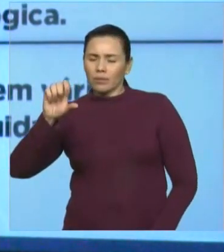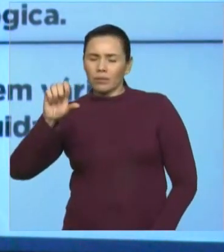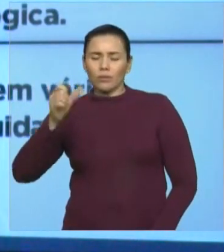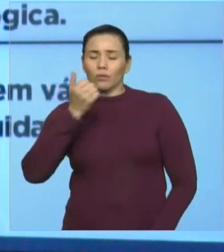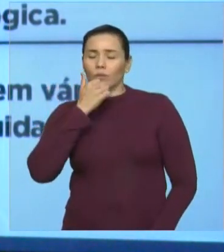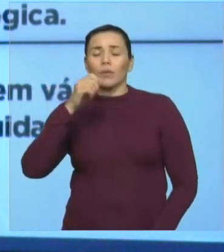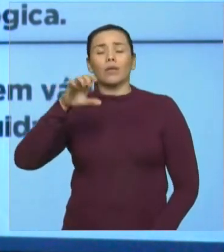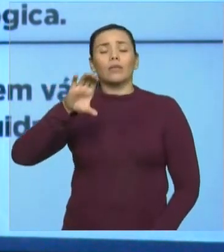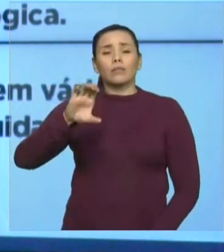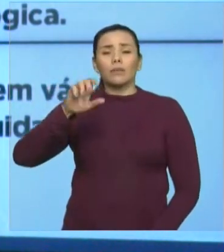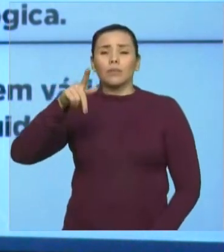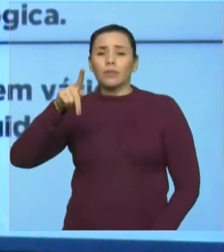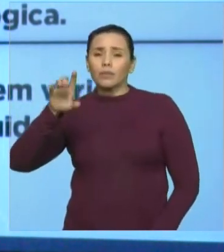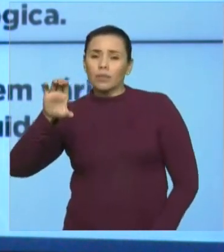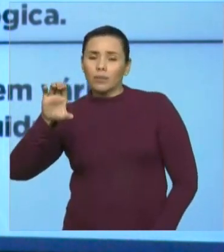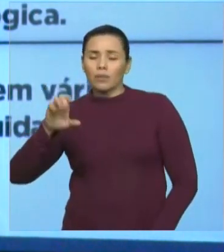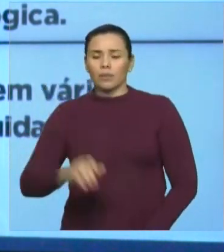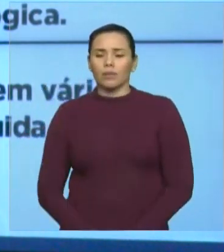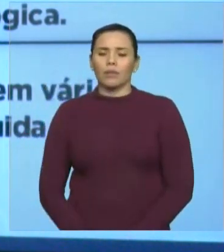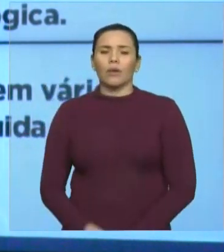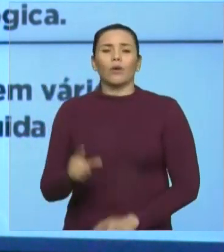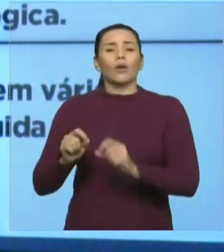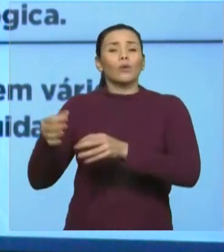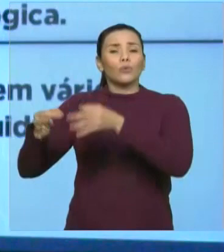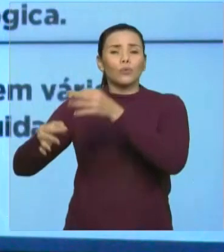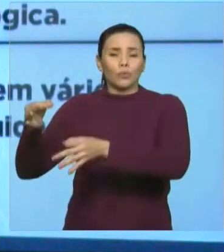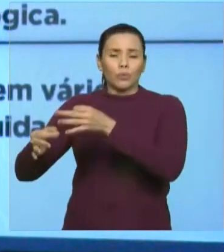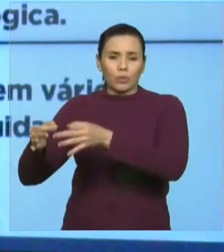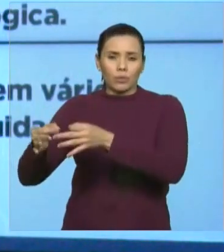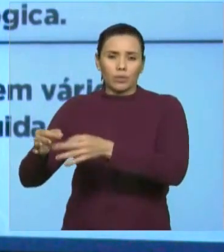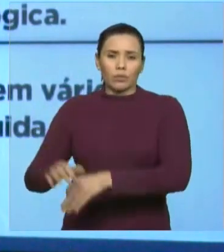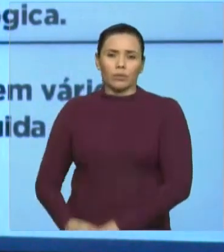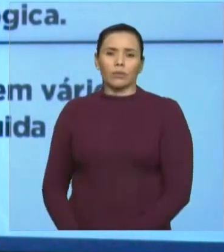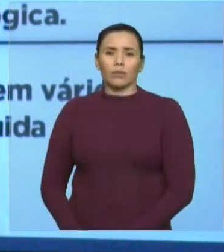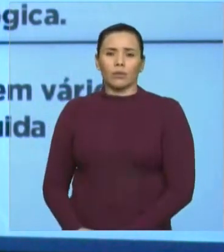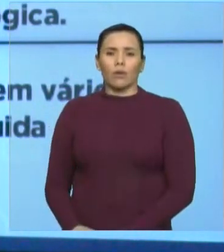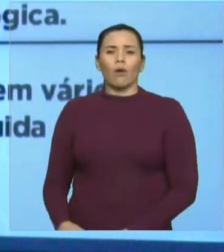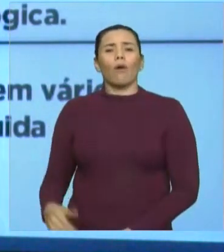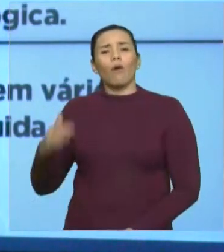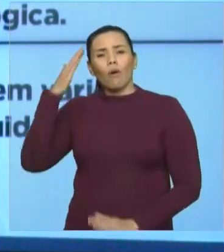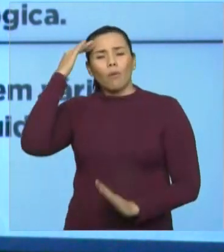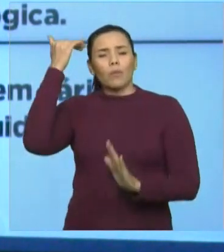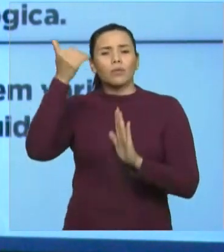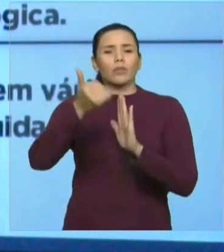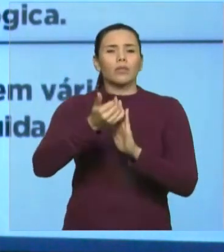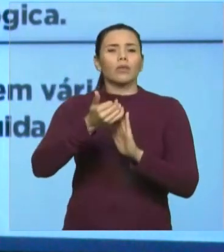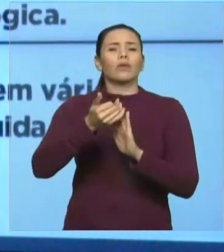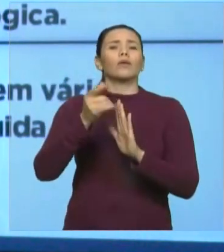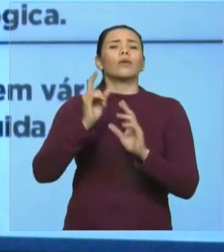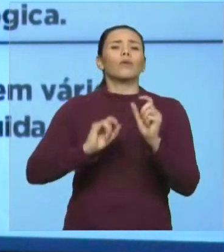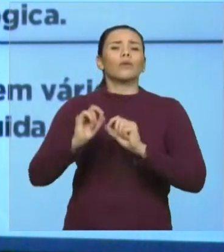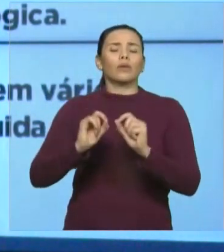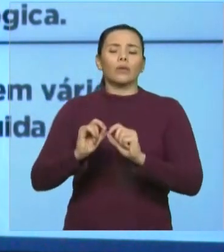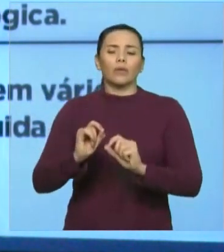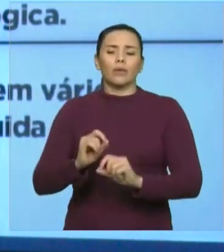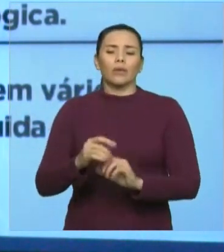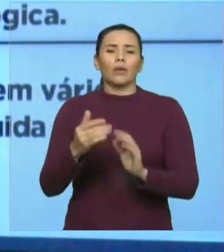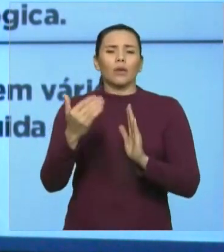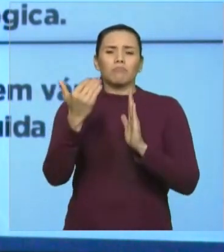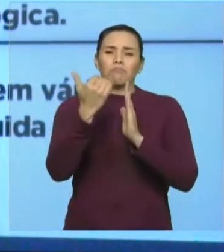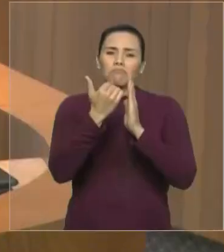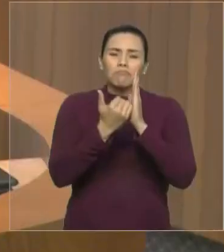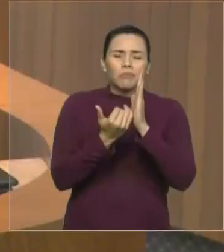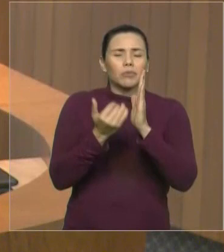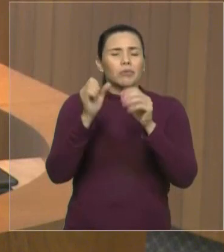juízes e tribunais atenderão preferencialmente a ordem cronológica de conclusão para proferir sentença ou acórdão. Ainda que não